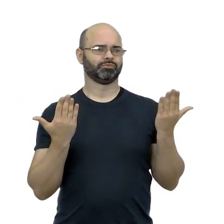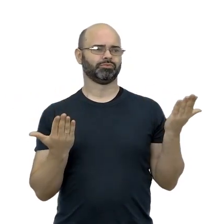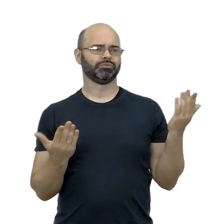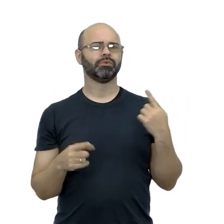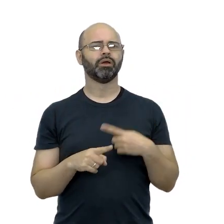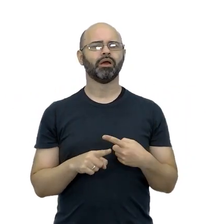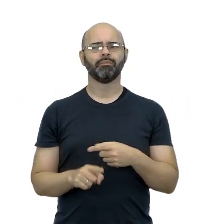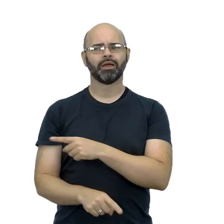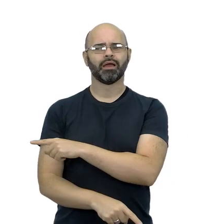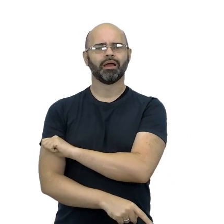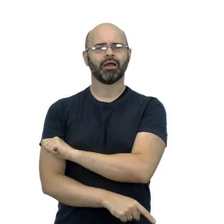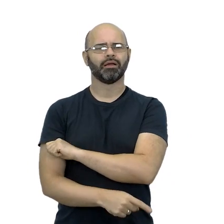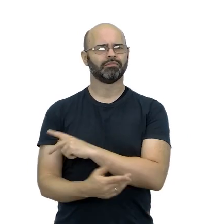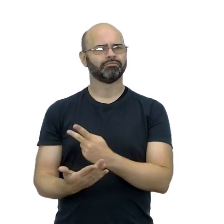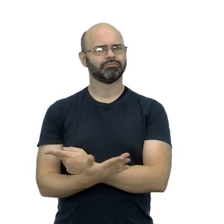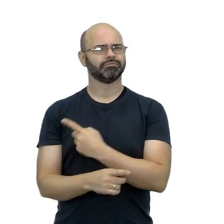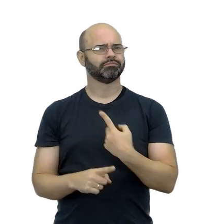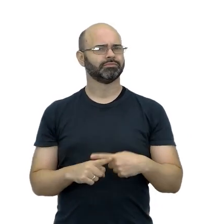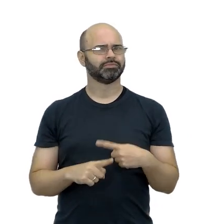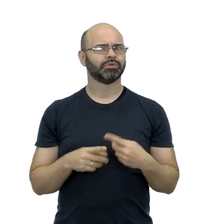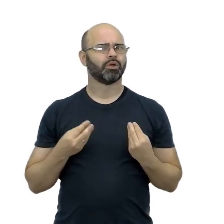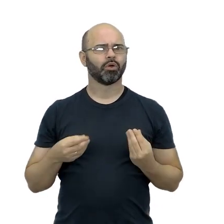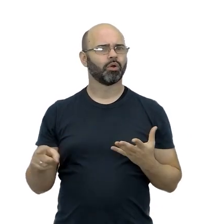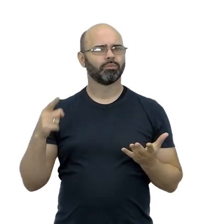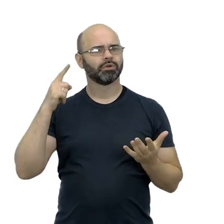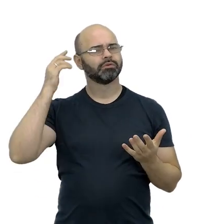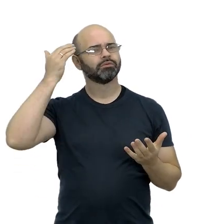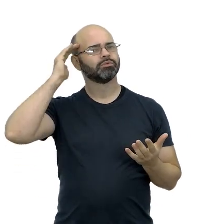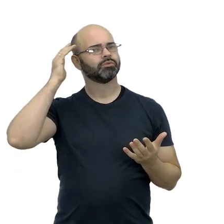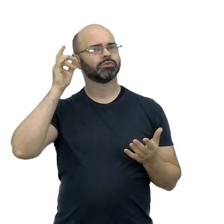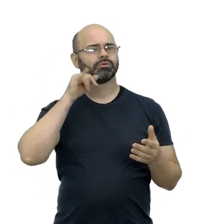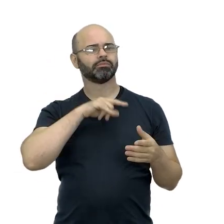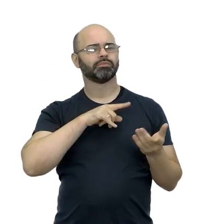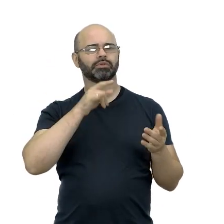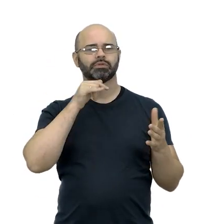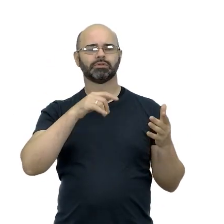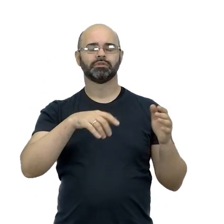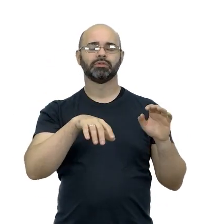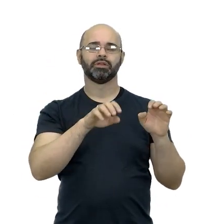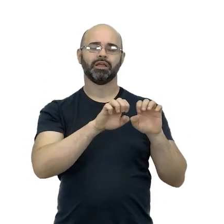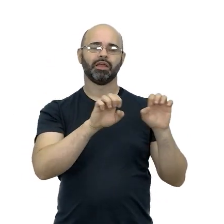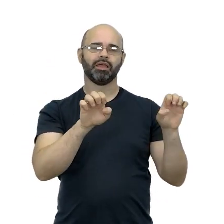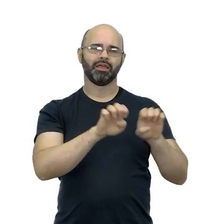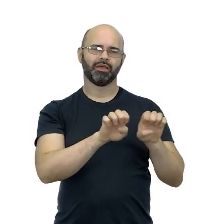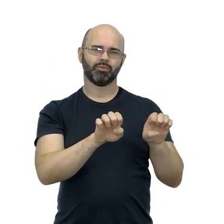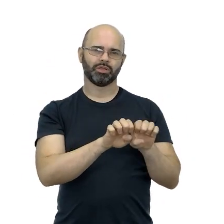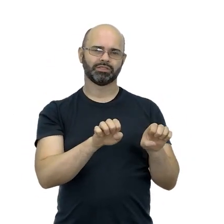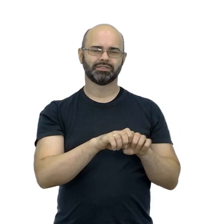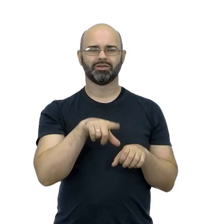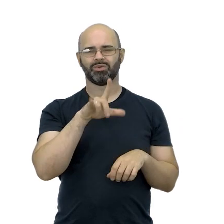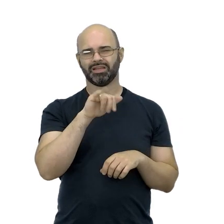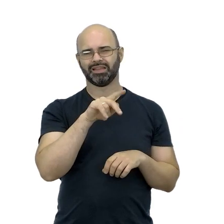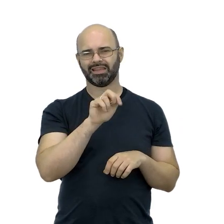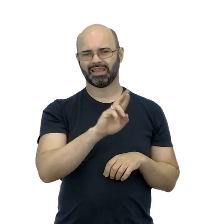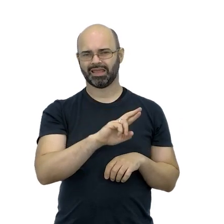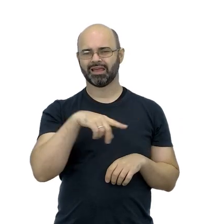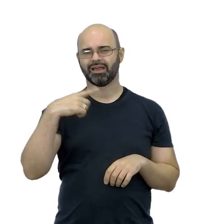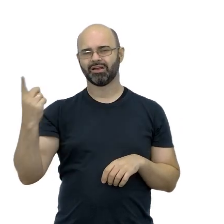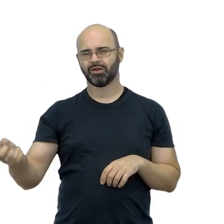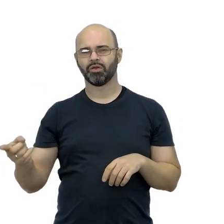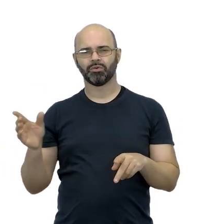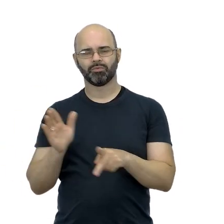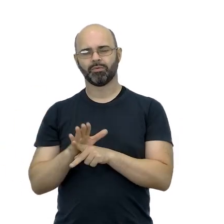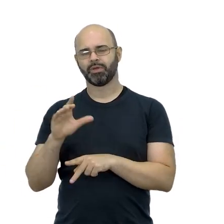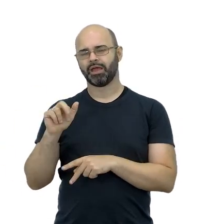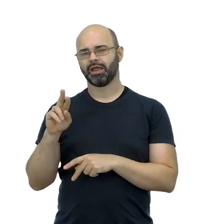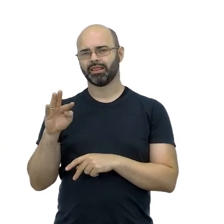nosso estudante? Como que ele não consegue associar uma equação linear do primeiro grau com 2 incógnitas na reta no plano cartesiano? Sendo